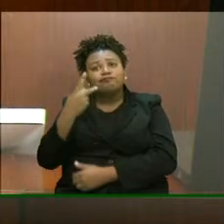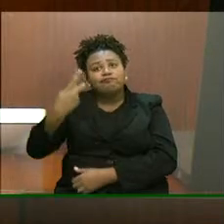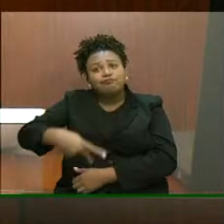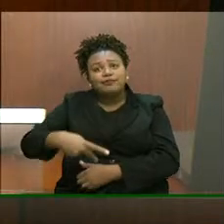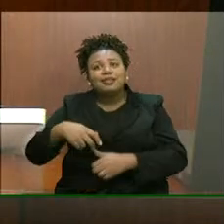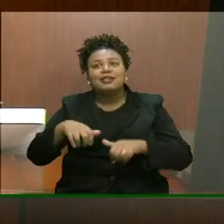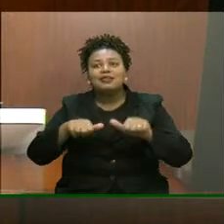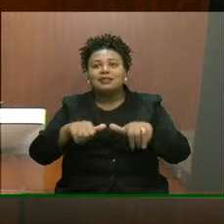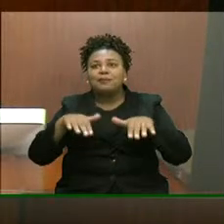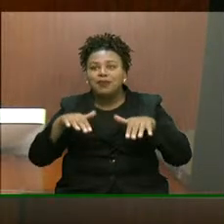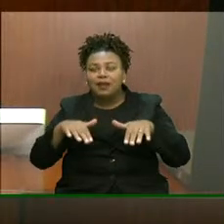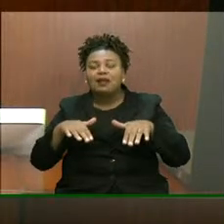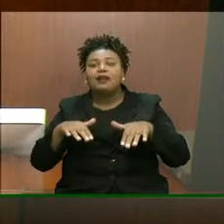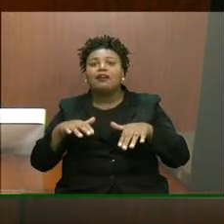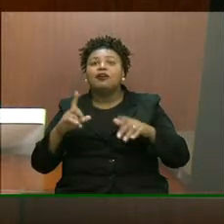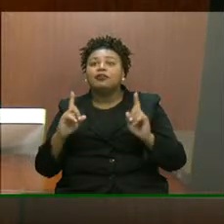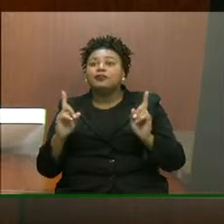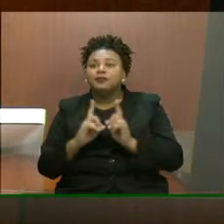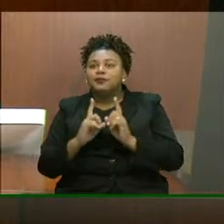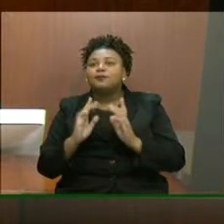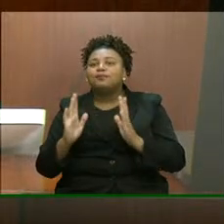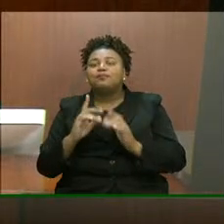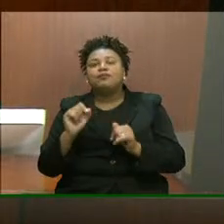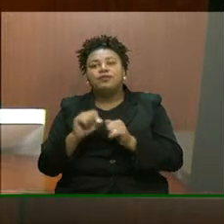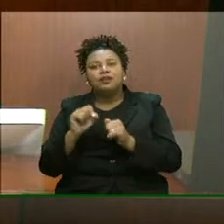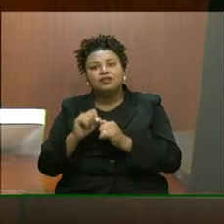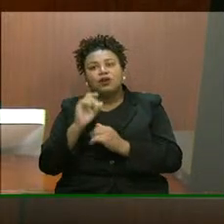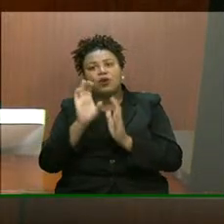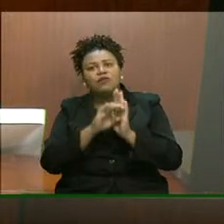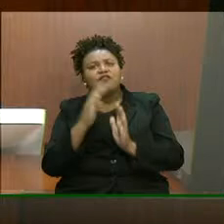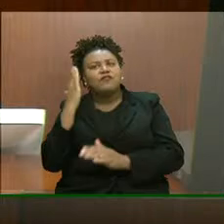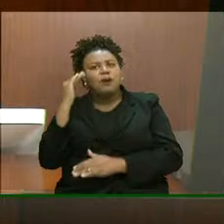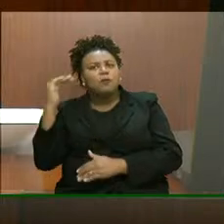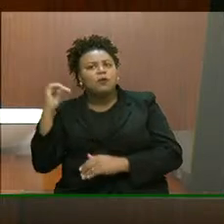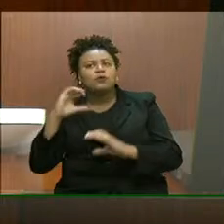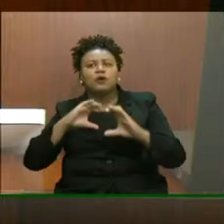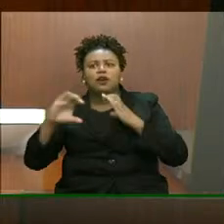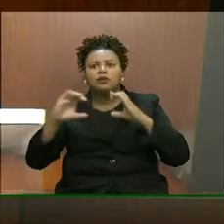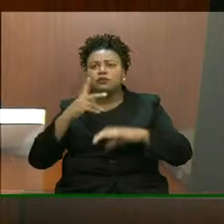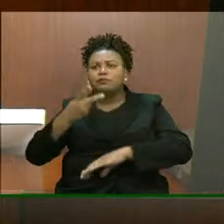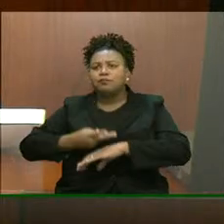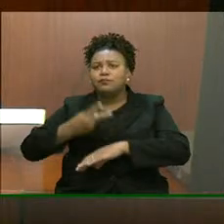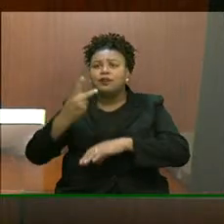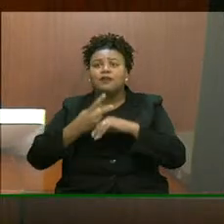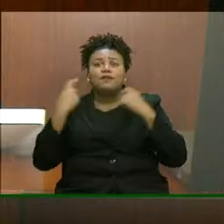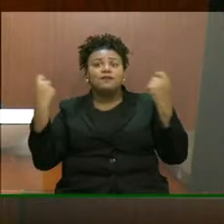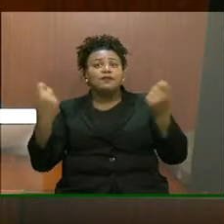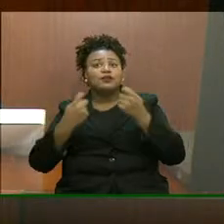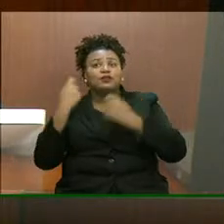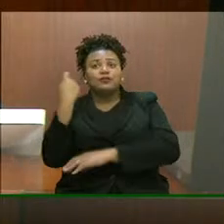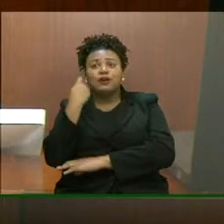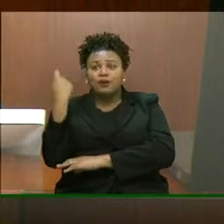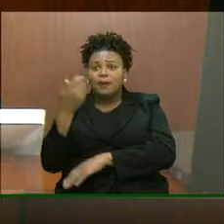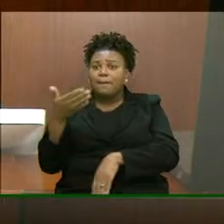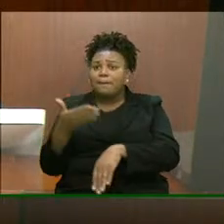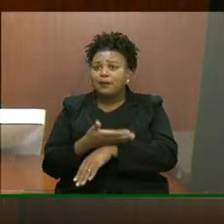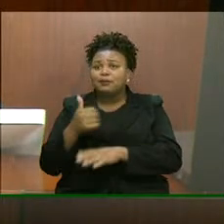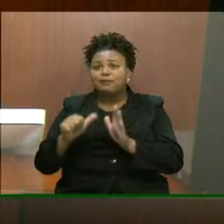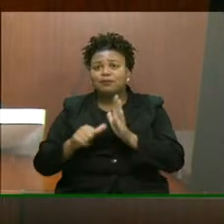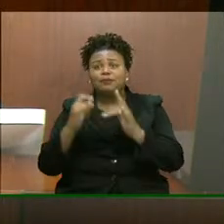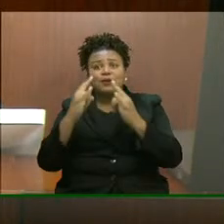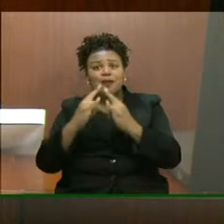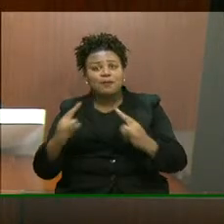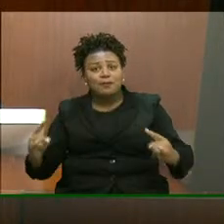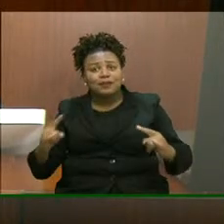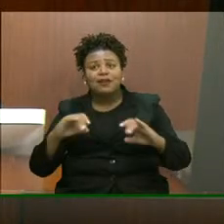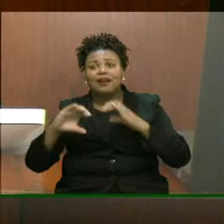Legislativa. Dentro de curto espaço de tempo, tornou-se conceituado cantor e compositor premiado nos festivais do Rio Grande do Sul. Chegou a participar do primeiro acampamento da